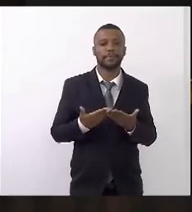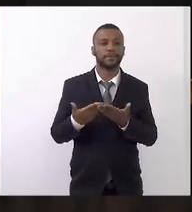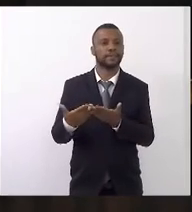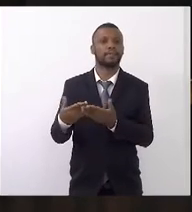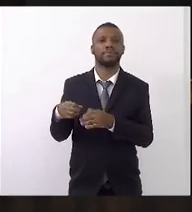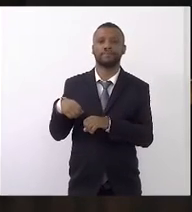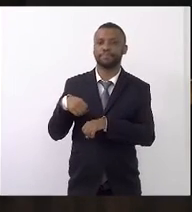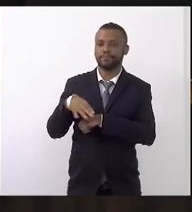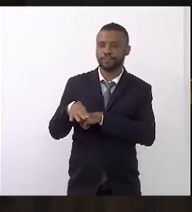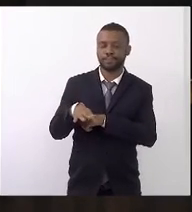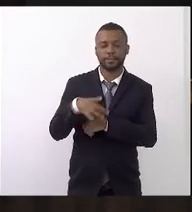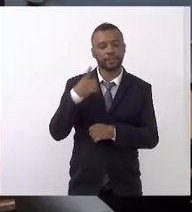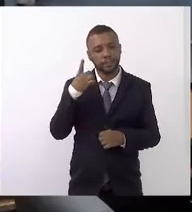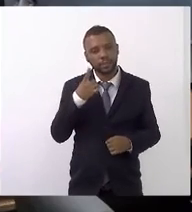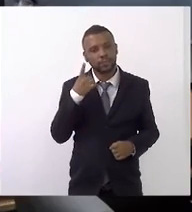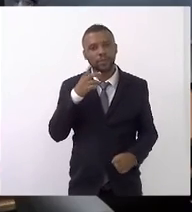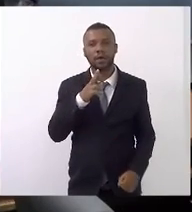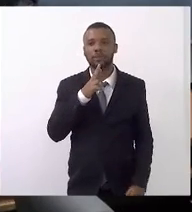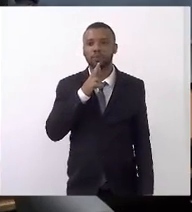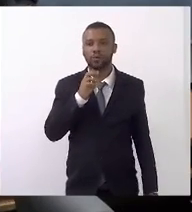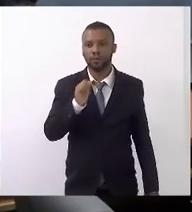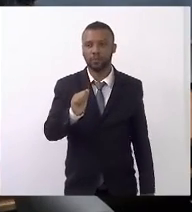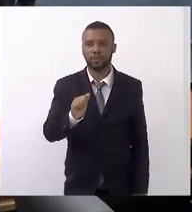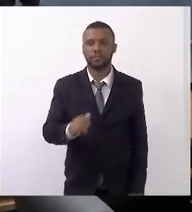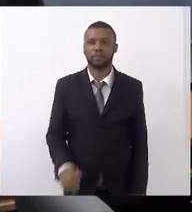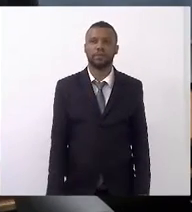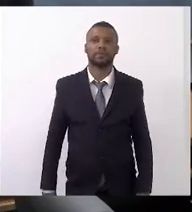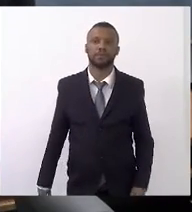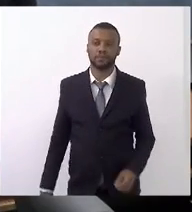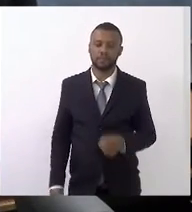encaminhar, deputado Rodrigo Amorim.